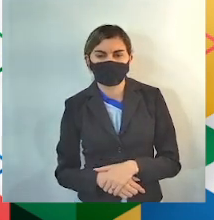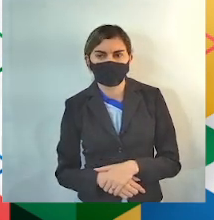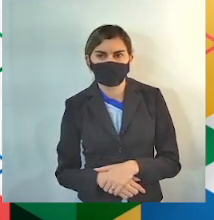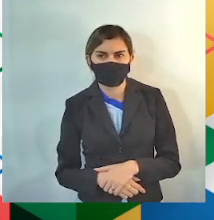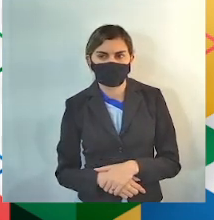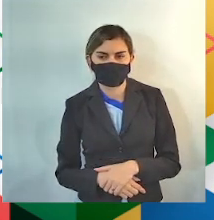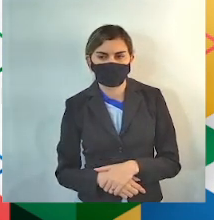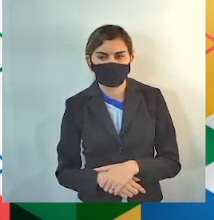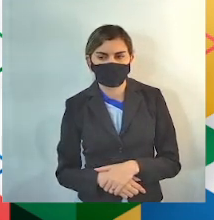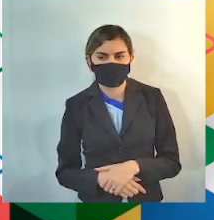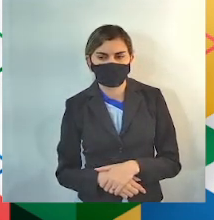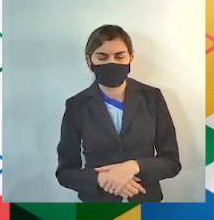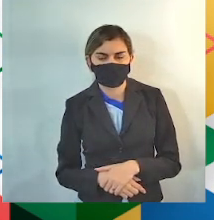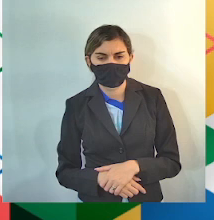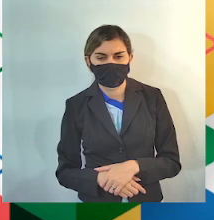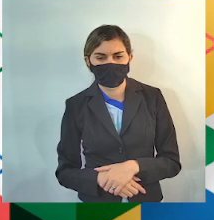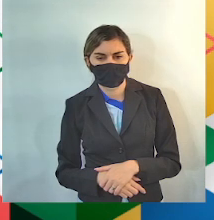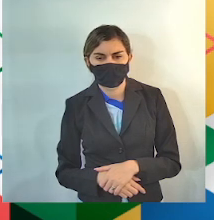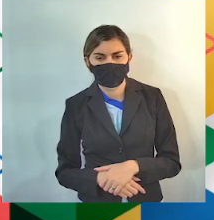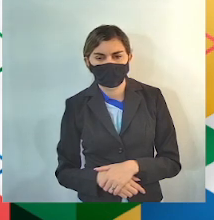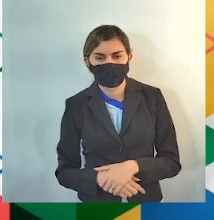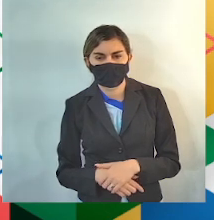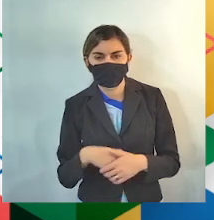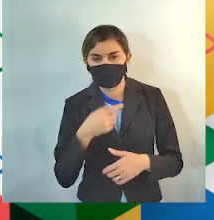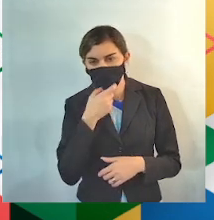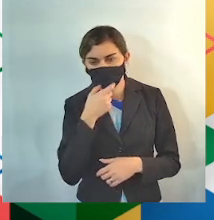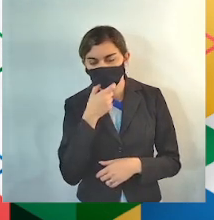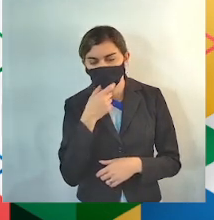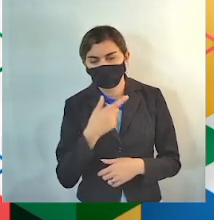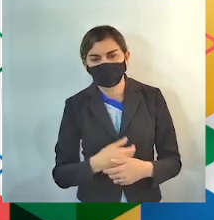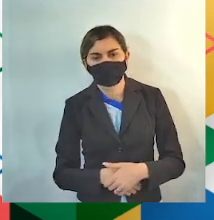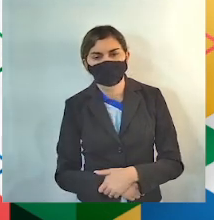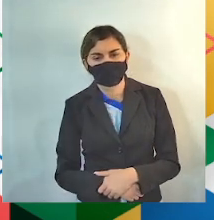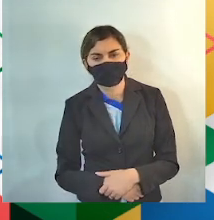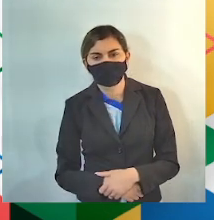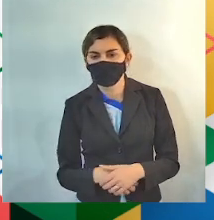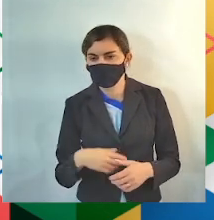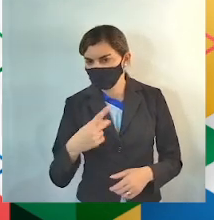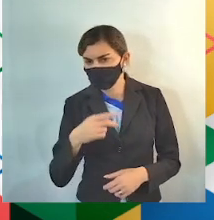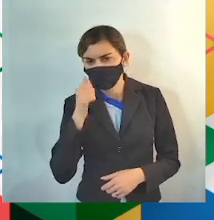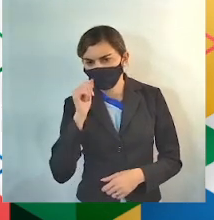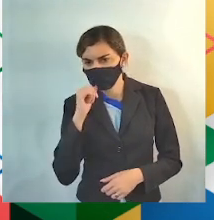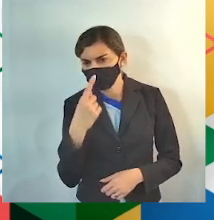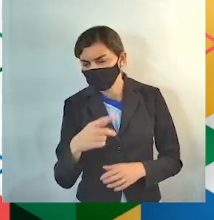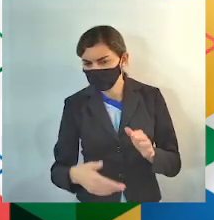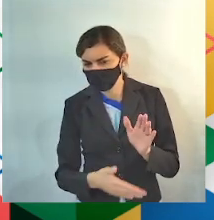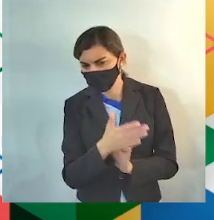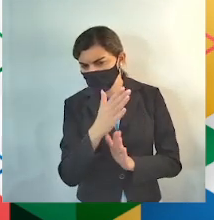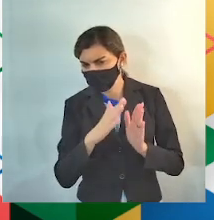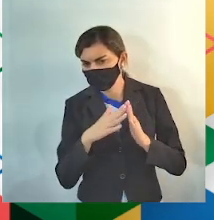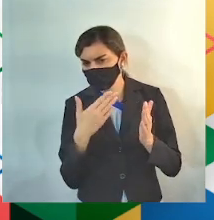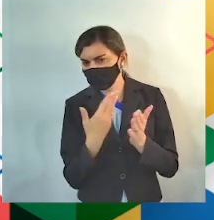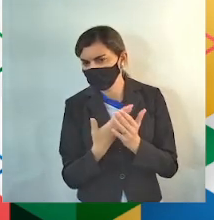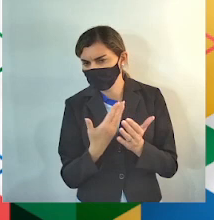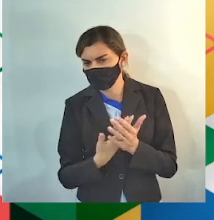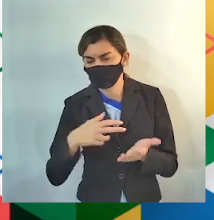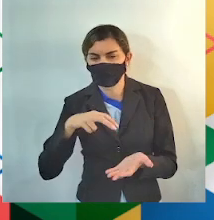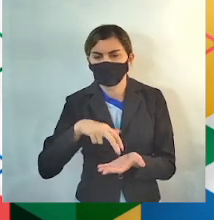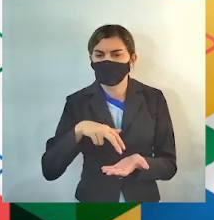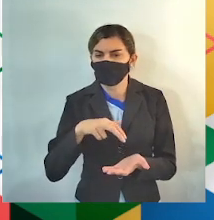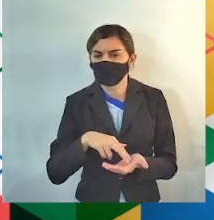school in the morning and helps her parents in the afternoon. Ela vai para a escola pela